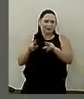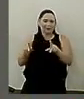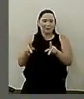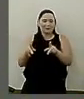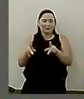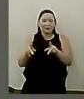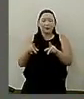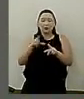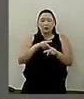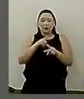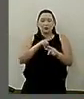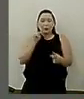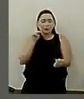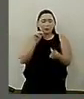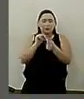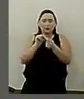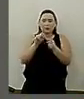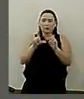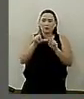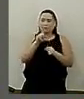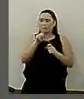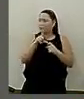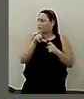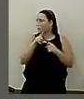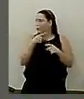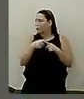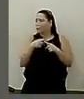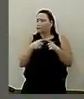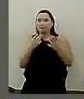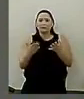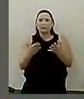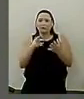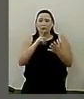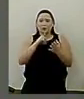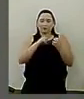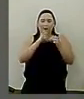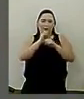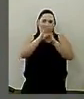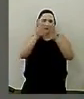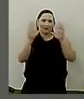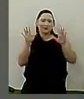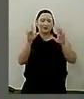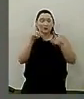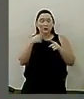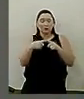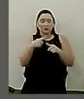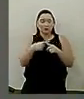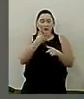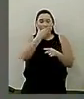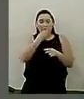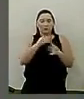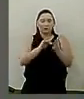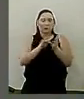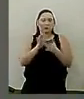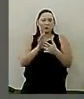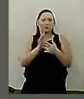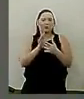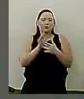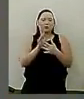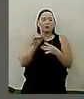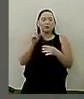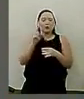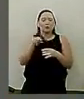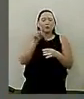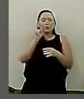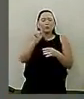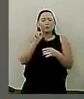existência, e o objetivo de Lucas é deixar bem claro que o homem Jesus de Nazaré, na verdade,